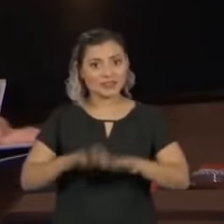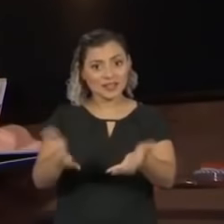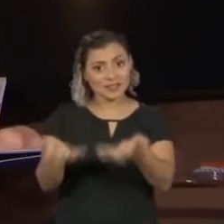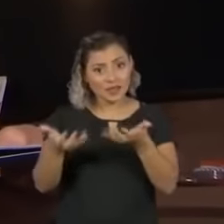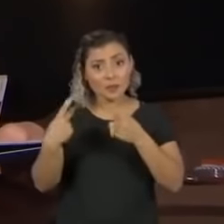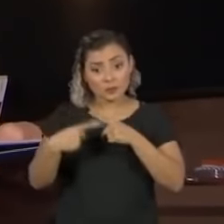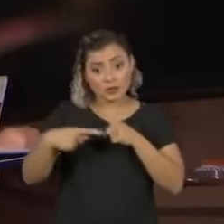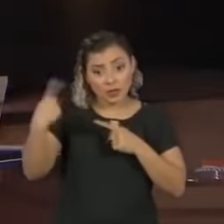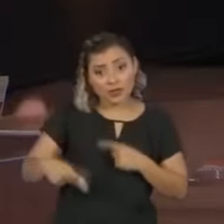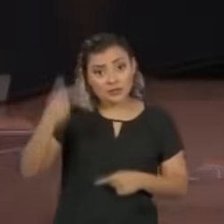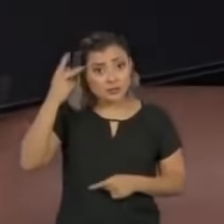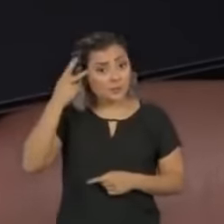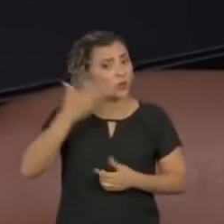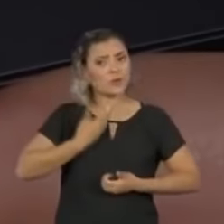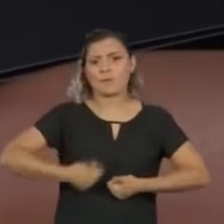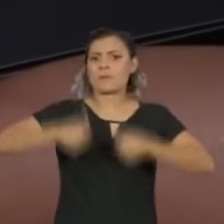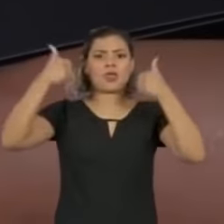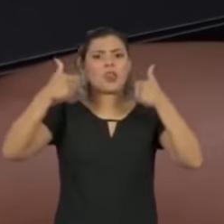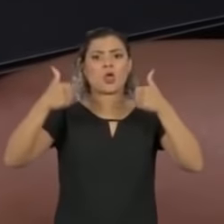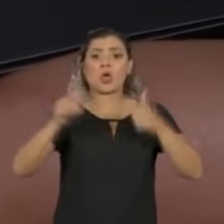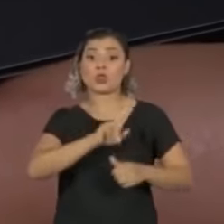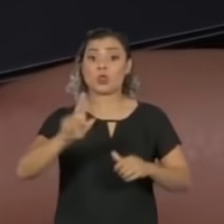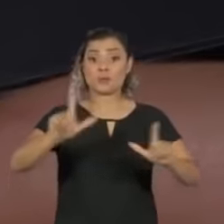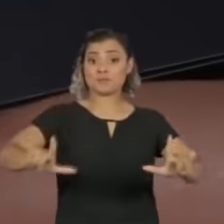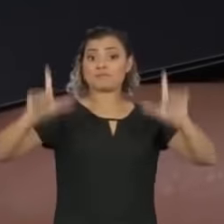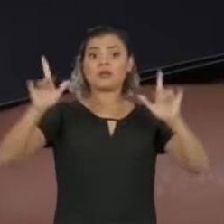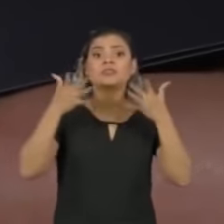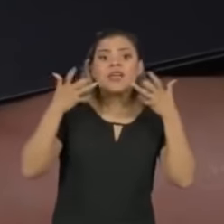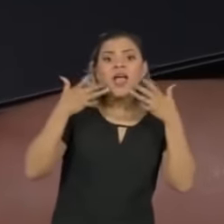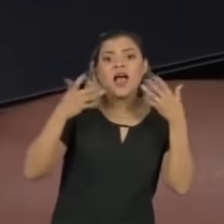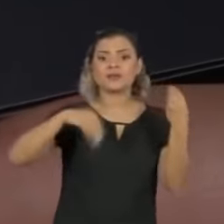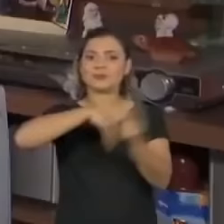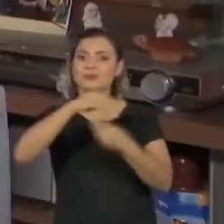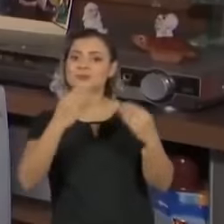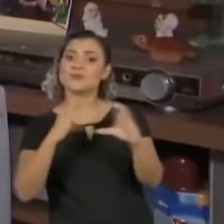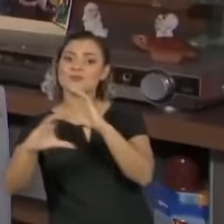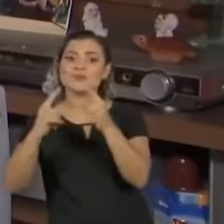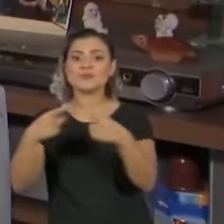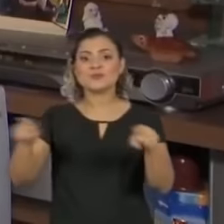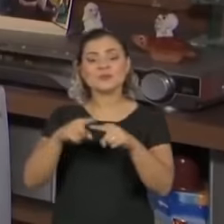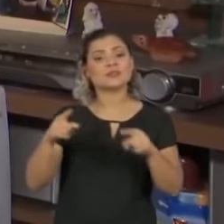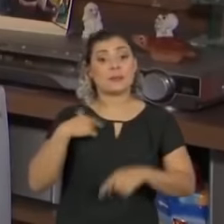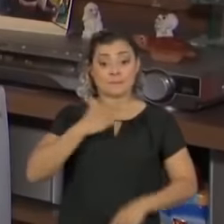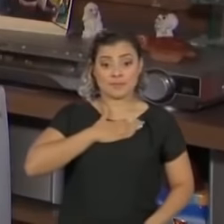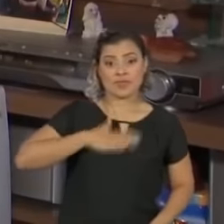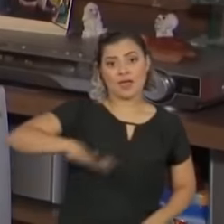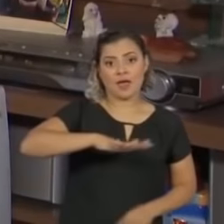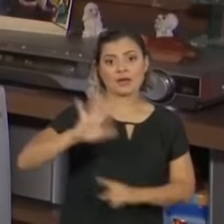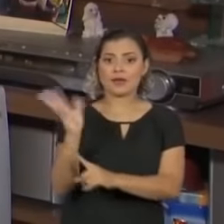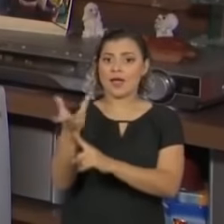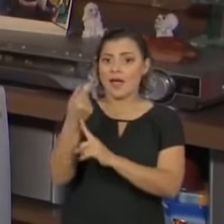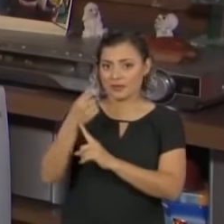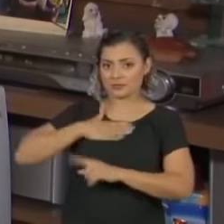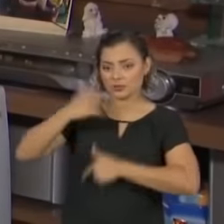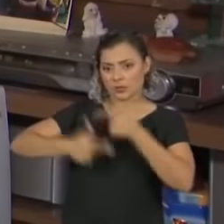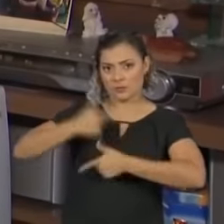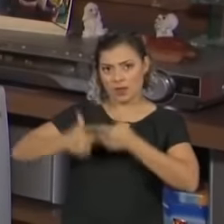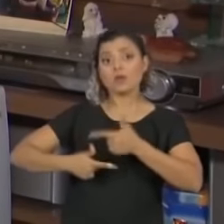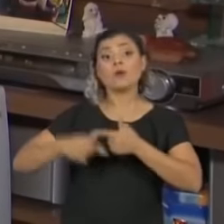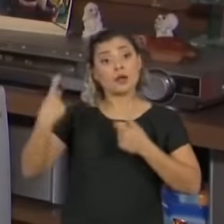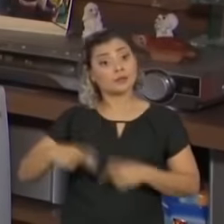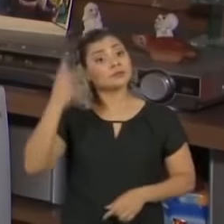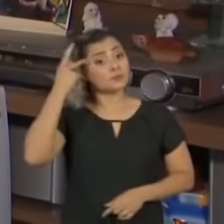que aqui a chance de ver o nome estampado no elenco de outros musicais é maior. Na minha área, como eu sou artista, aqui em São